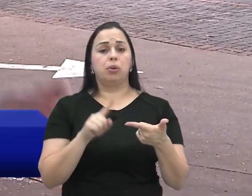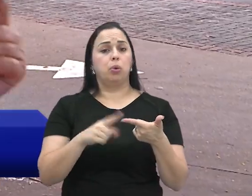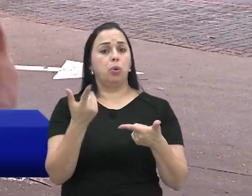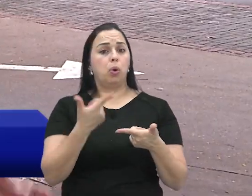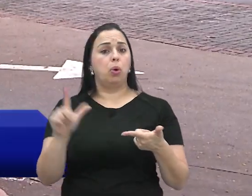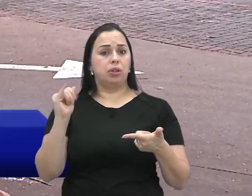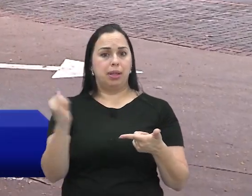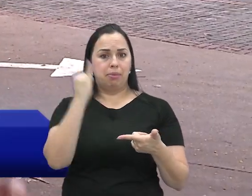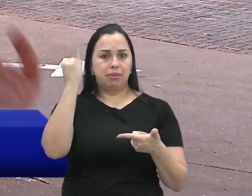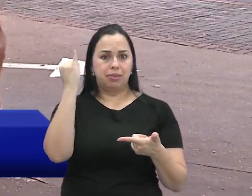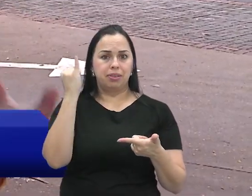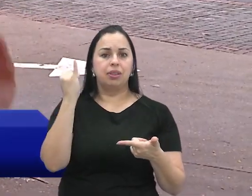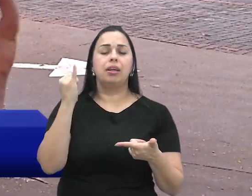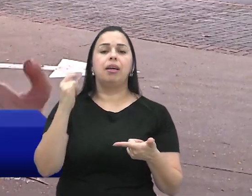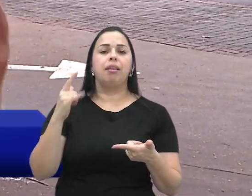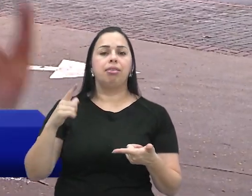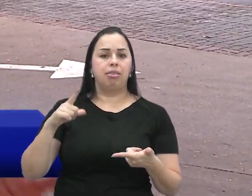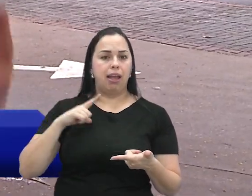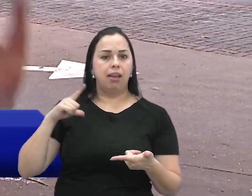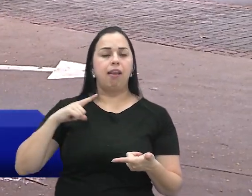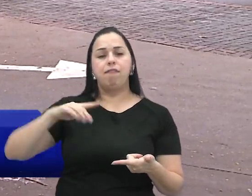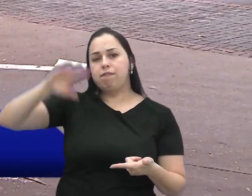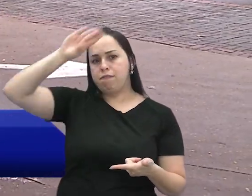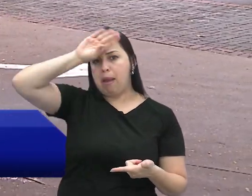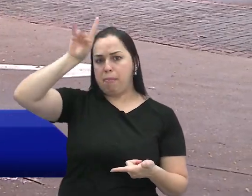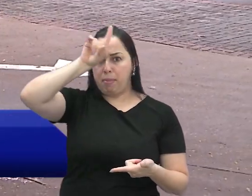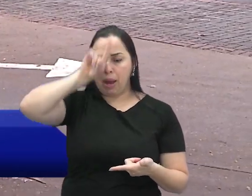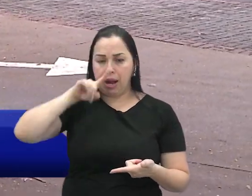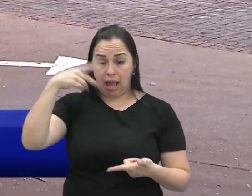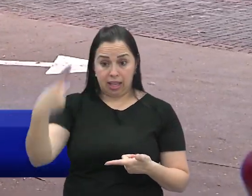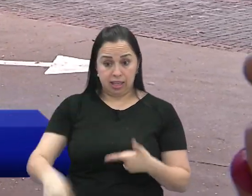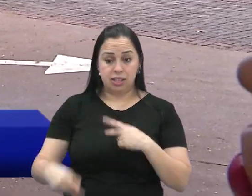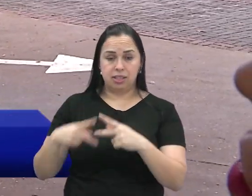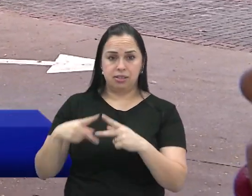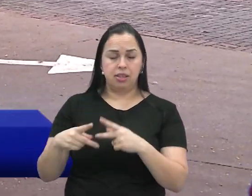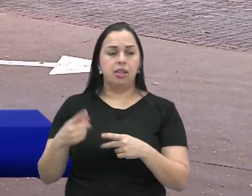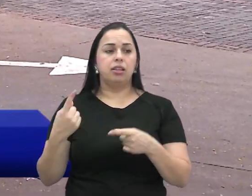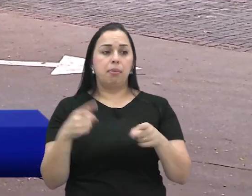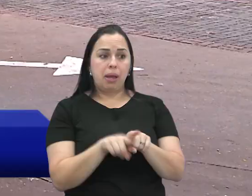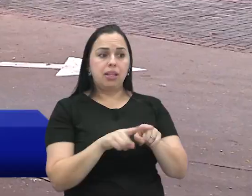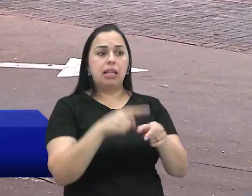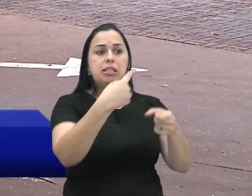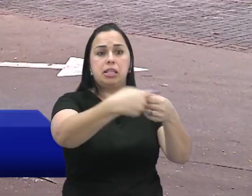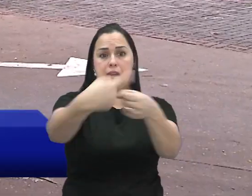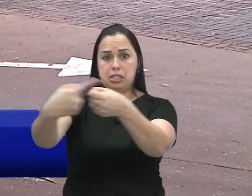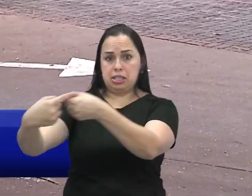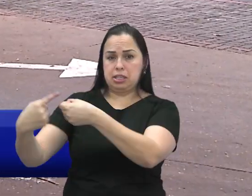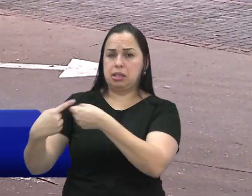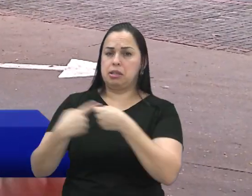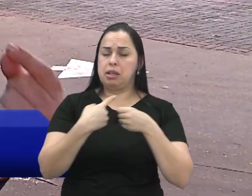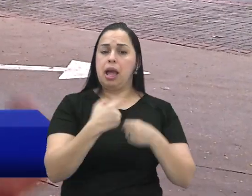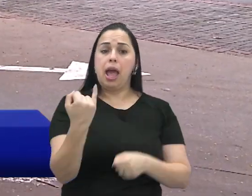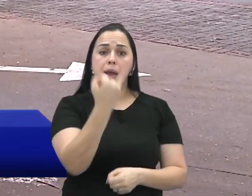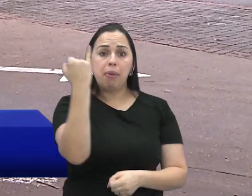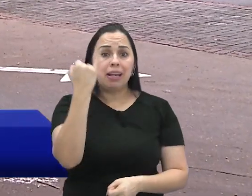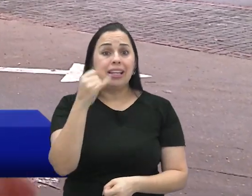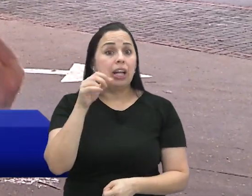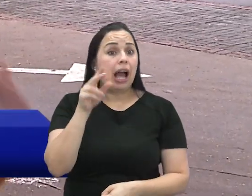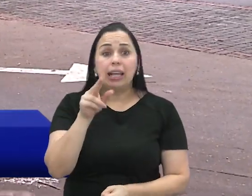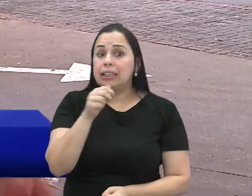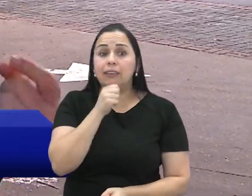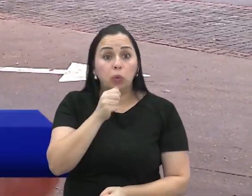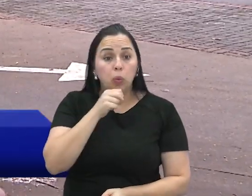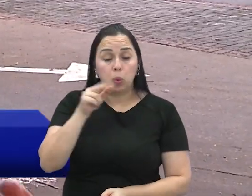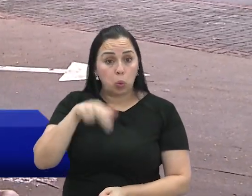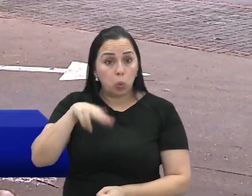vacinação. Outra coisa importante, como a gente está tendo caso de febre amarela, a gente já teve caso em cidades vizinhas próximas, a gente recomenda ainda para